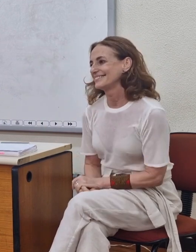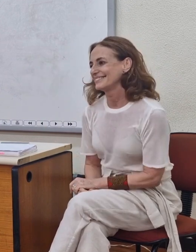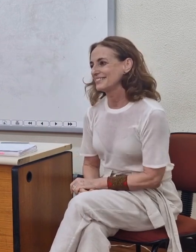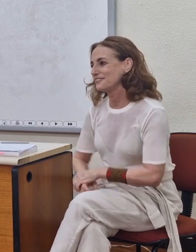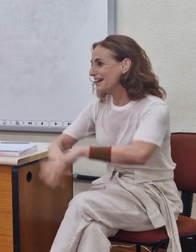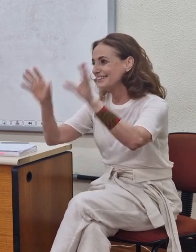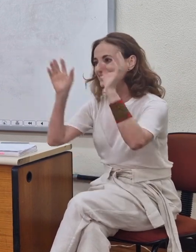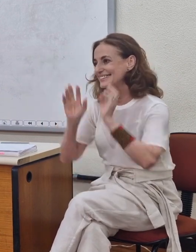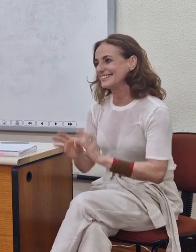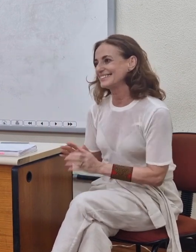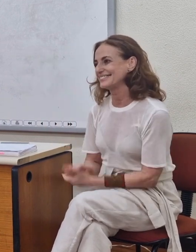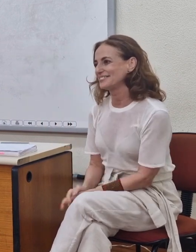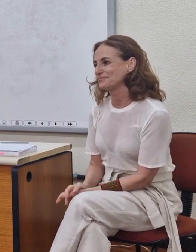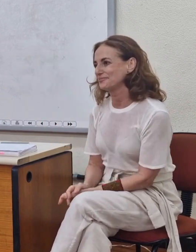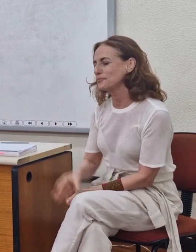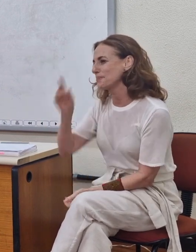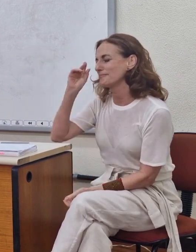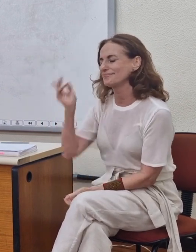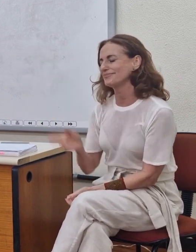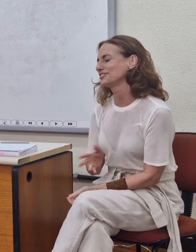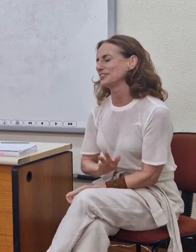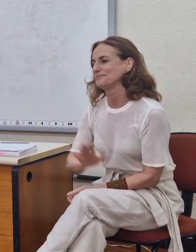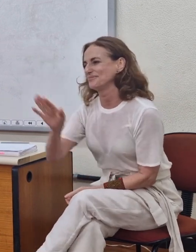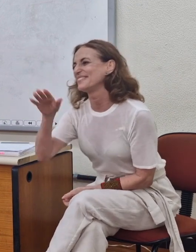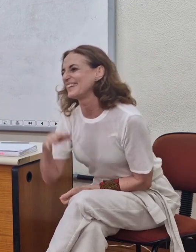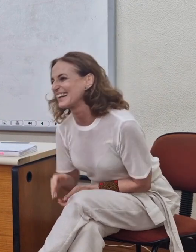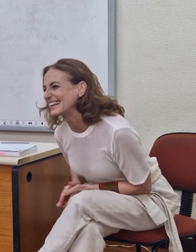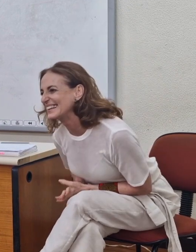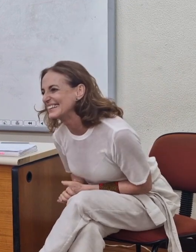fazer. Vai, sim.